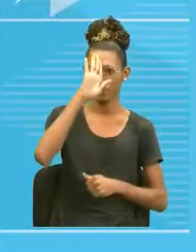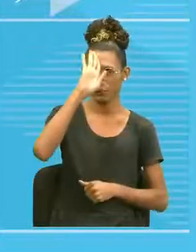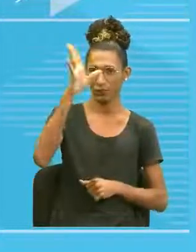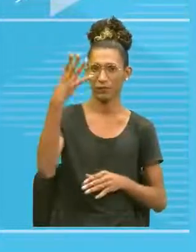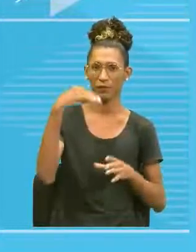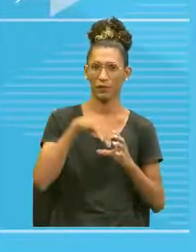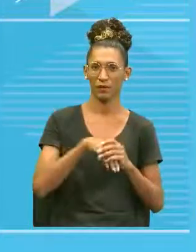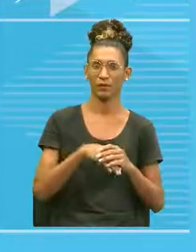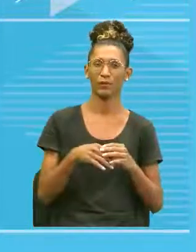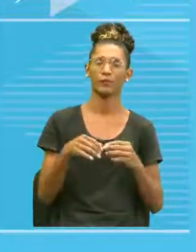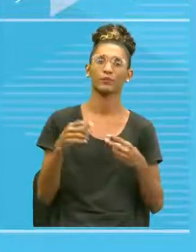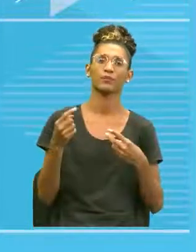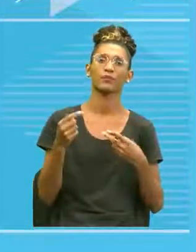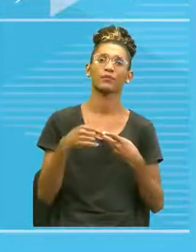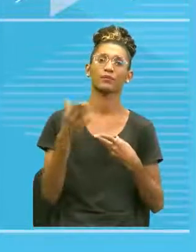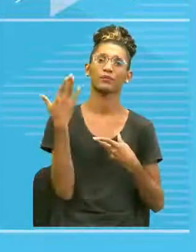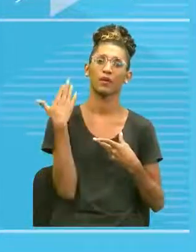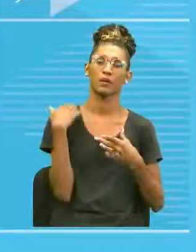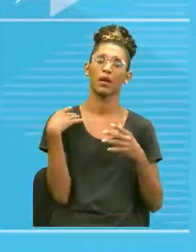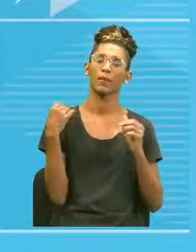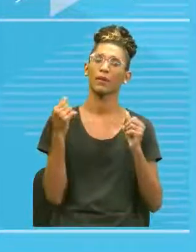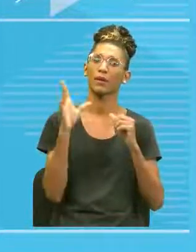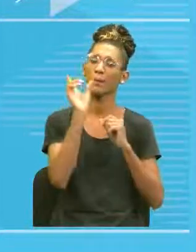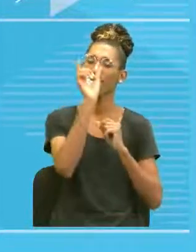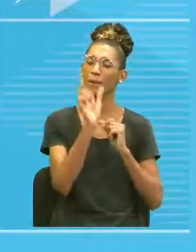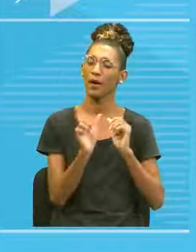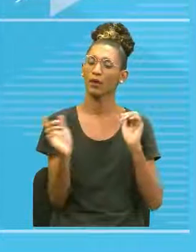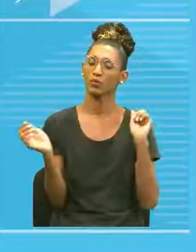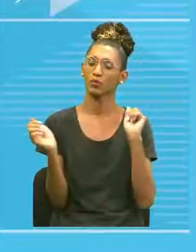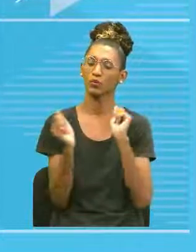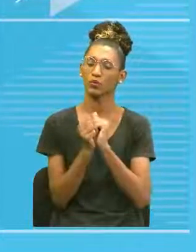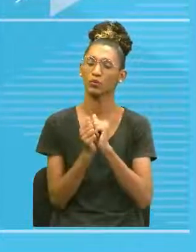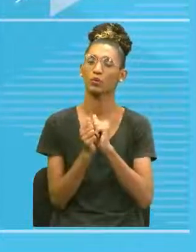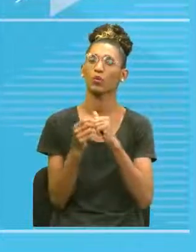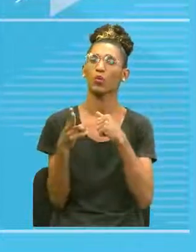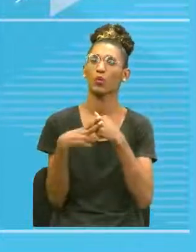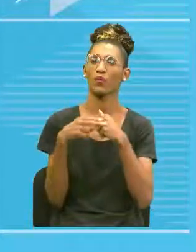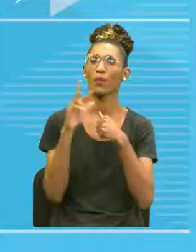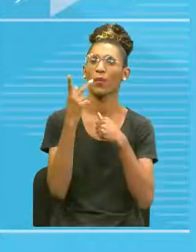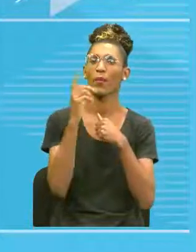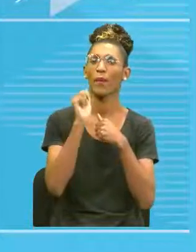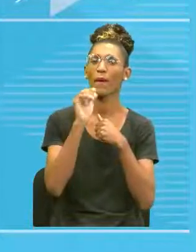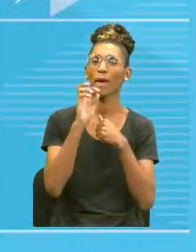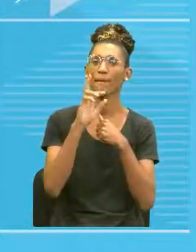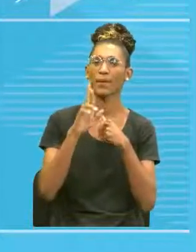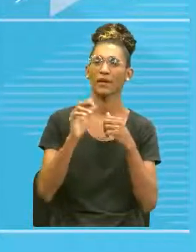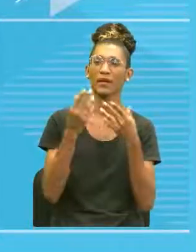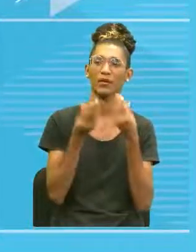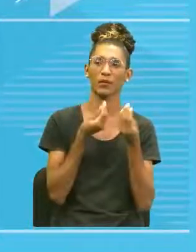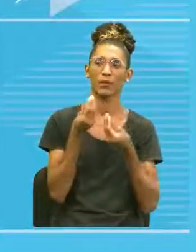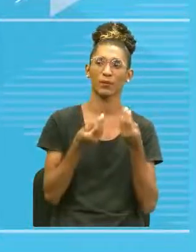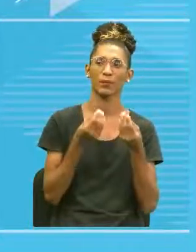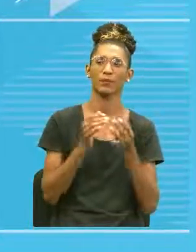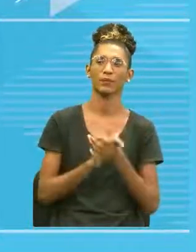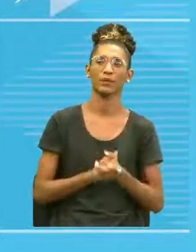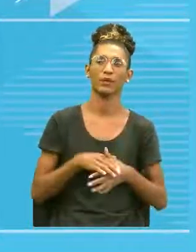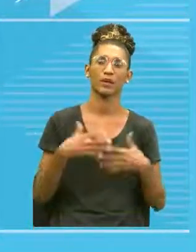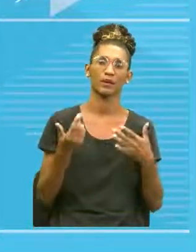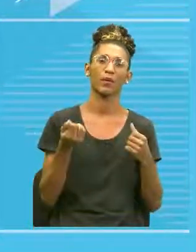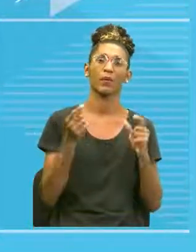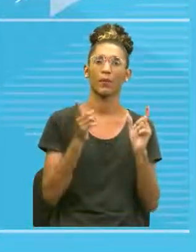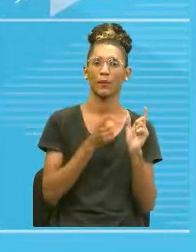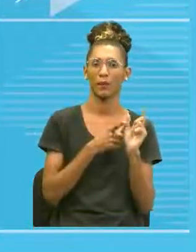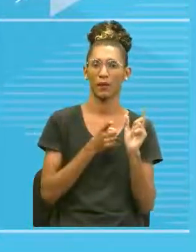e conjugado junto com o verbo haver aí eu só vou juntar o particípio vamos lá o